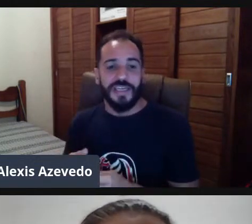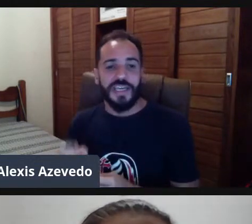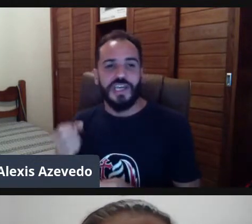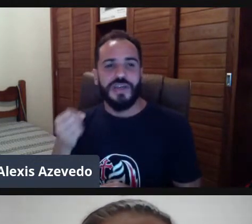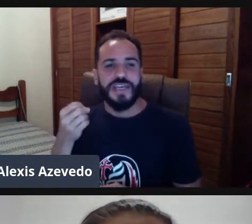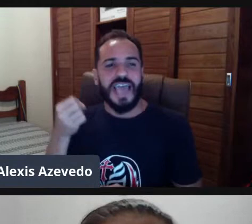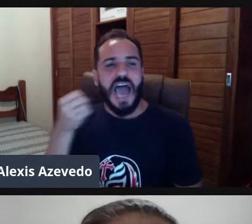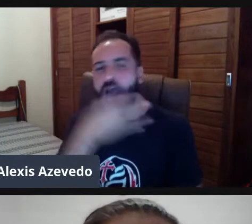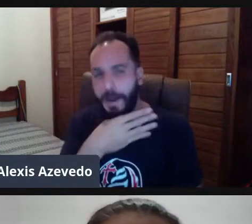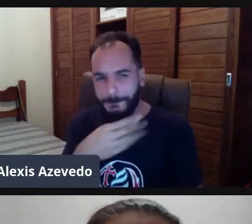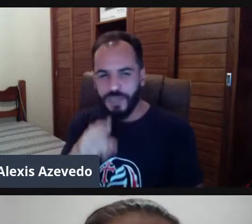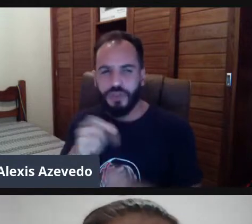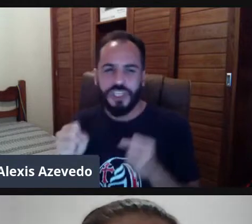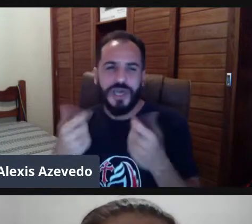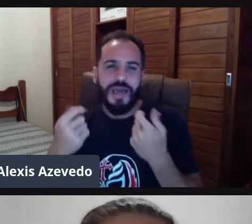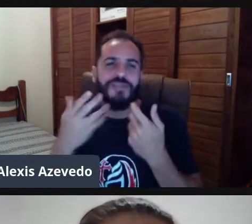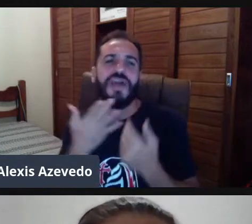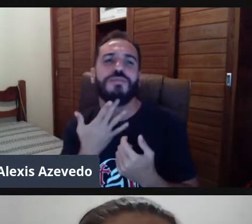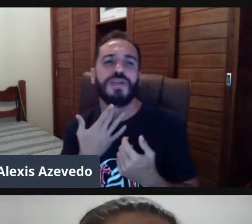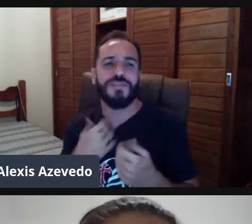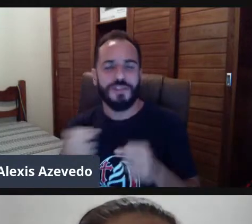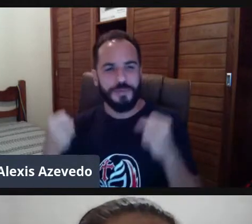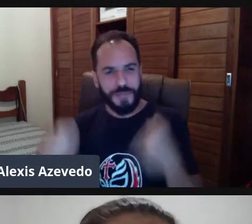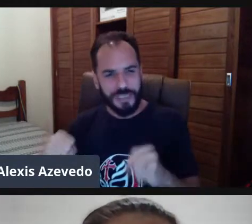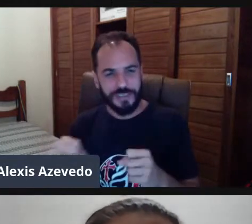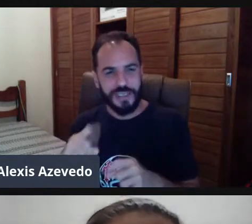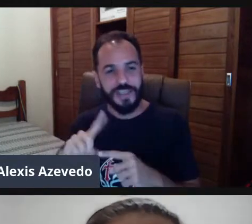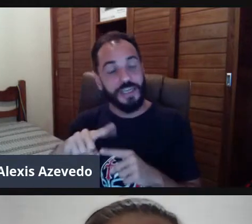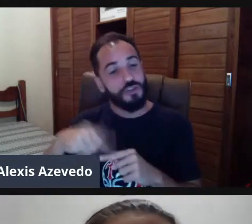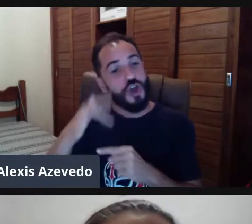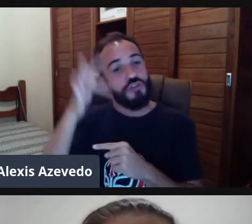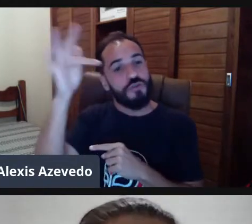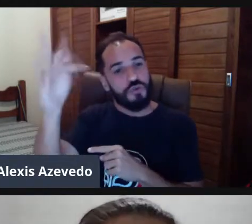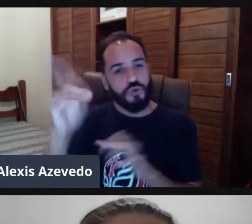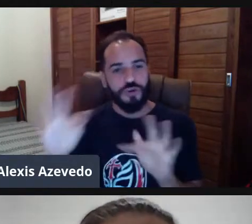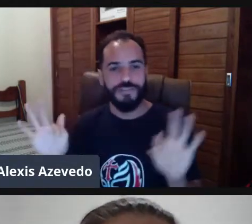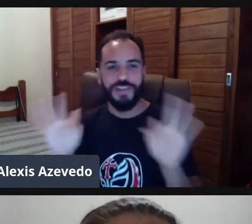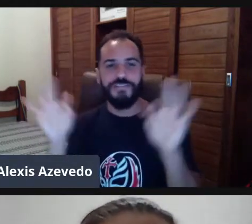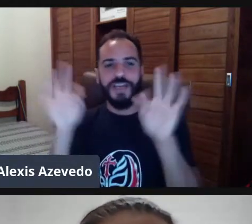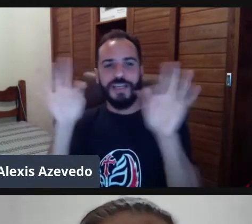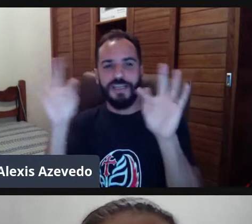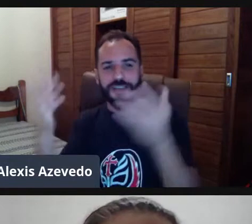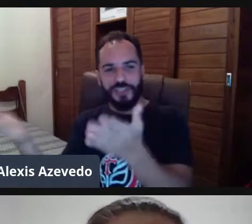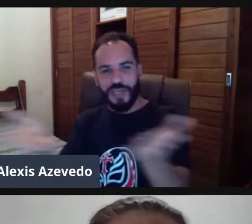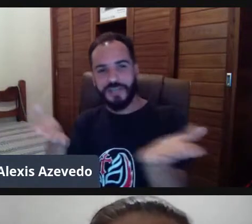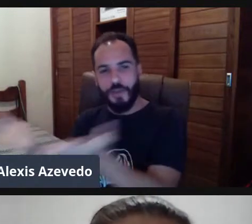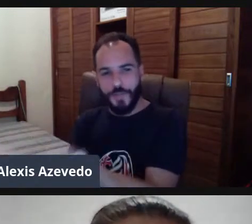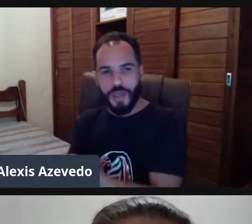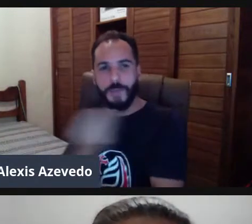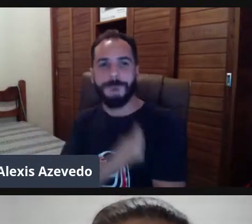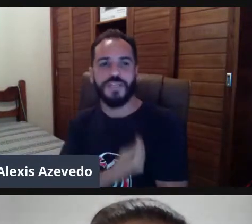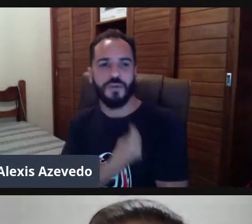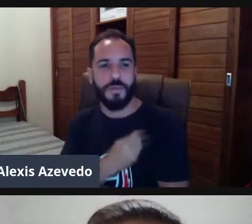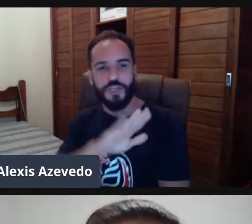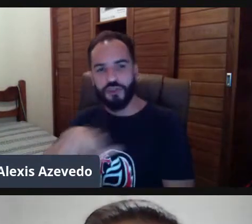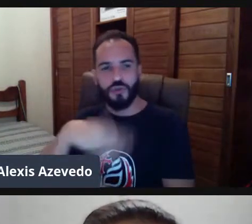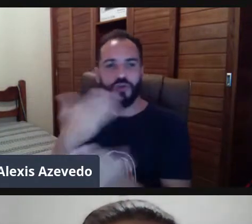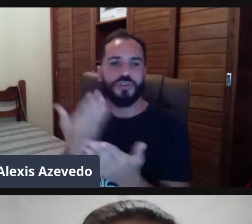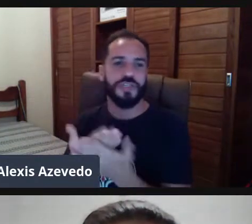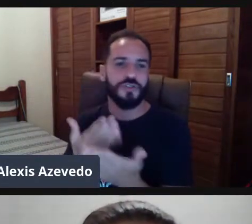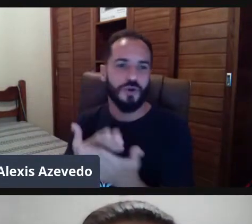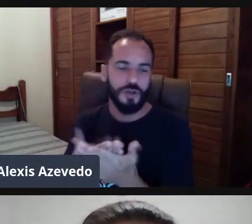e nós, sem dúvida, seremos muito felizes em receber vocês pessoalmente na Escola Guinhar.